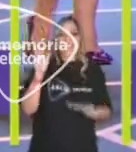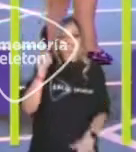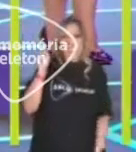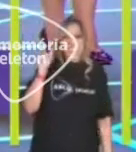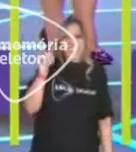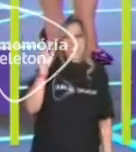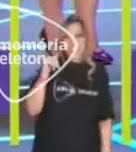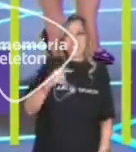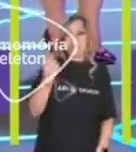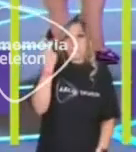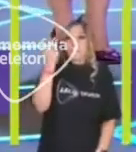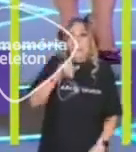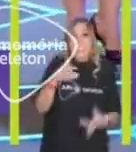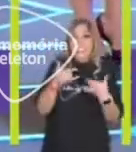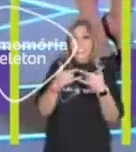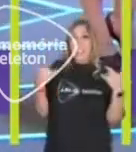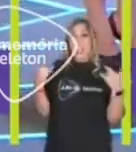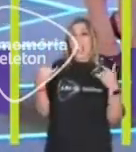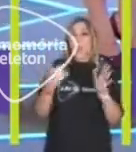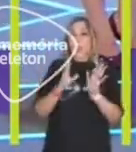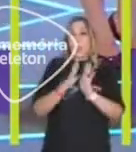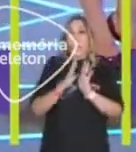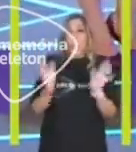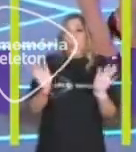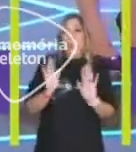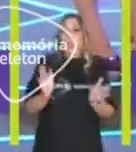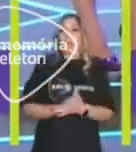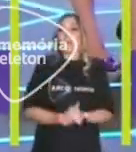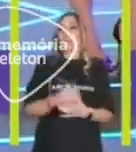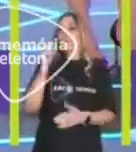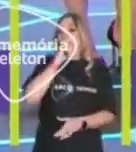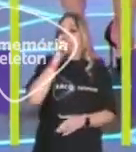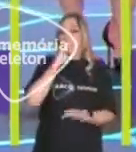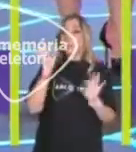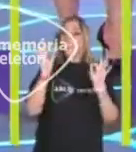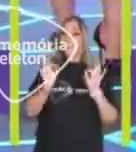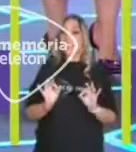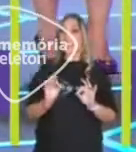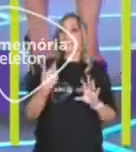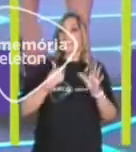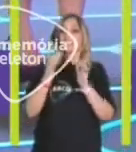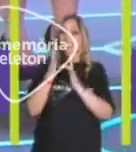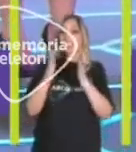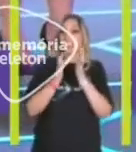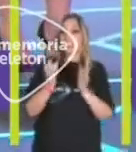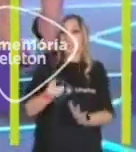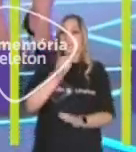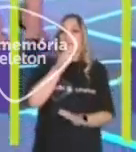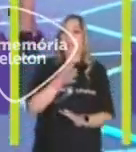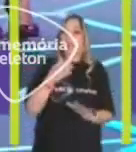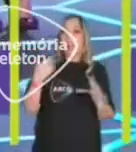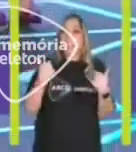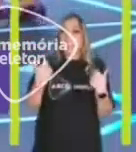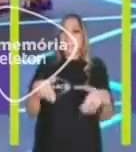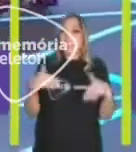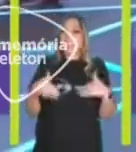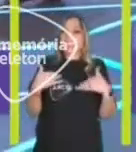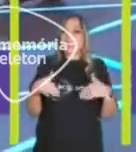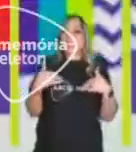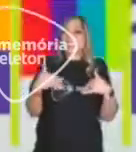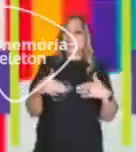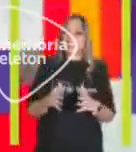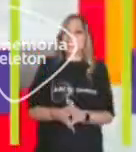e quais os secam tá chegando me diga a pessoa mais vezes não é mais do céu